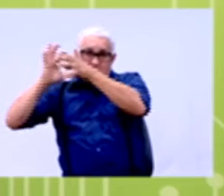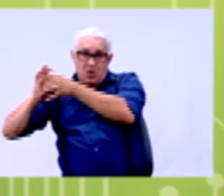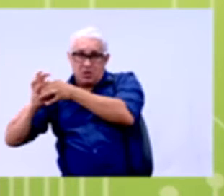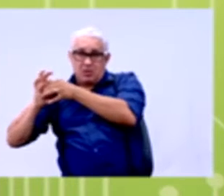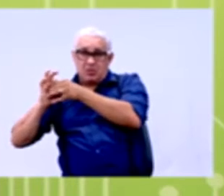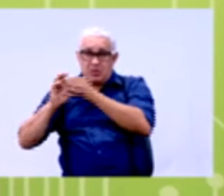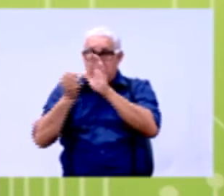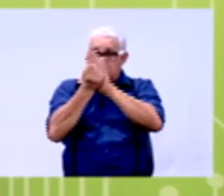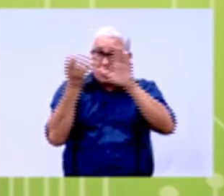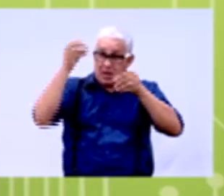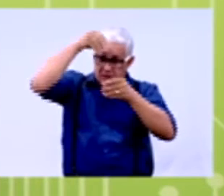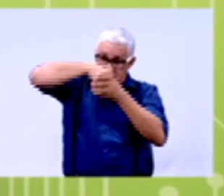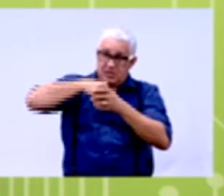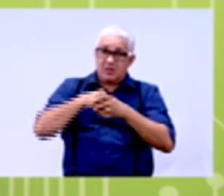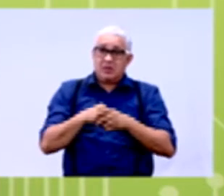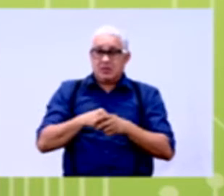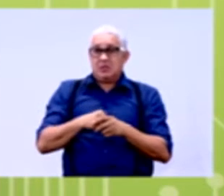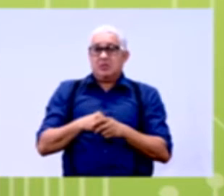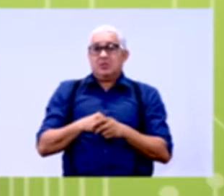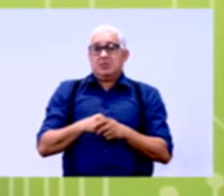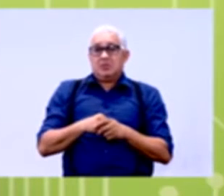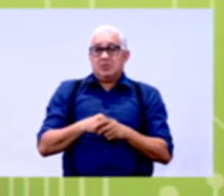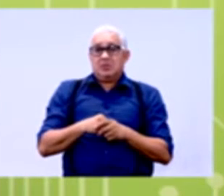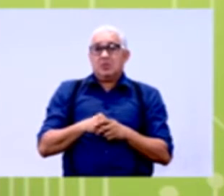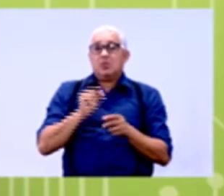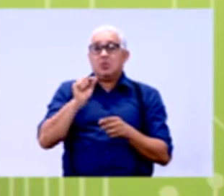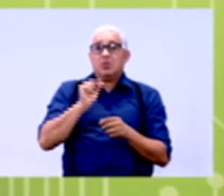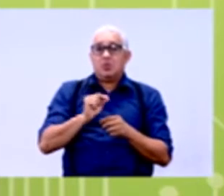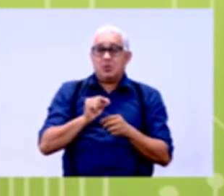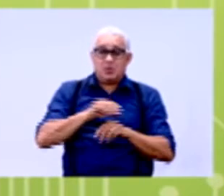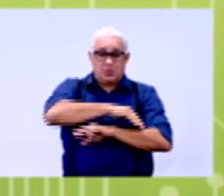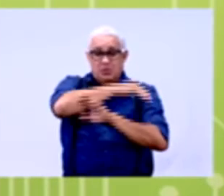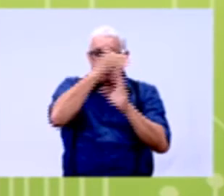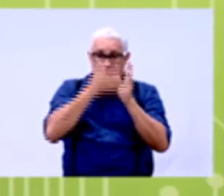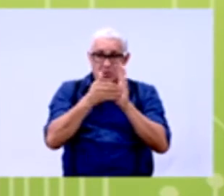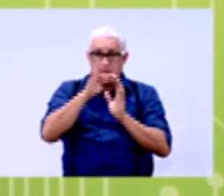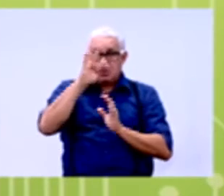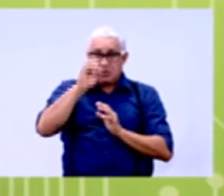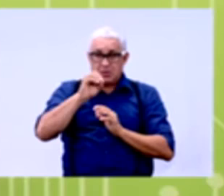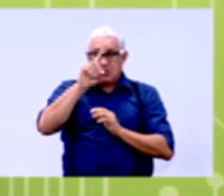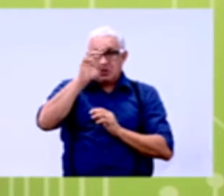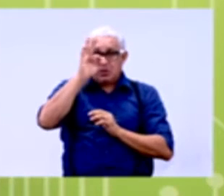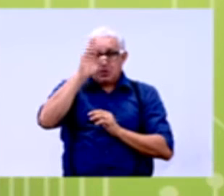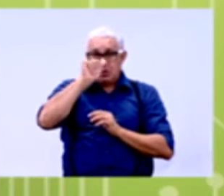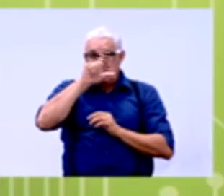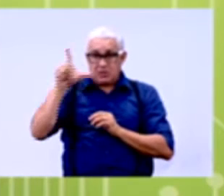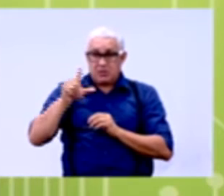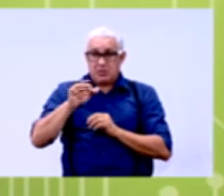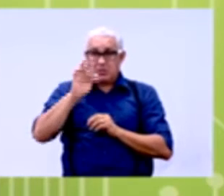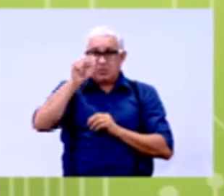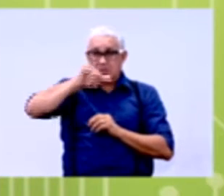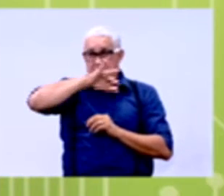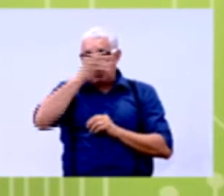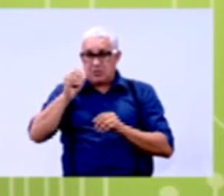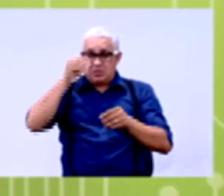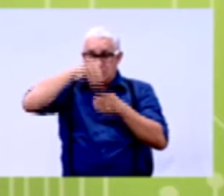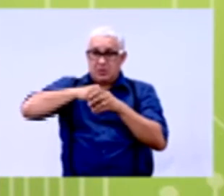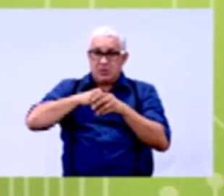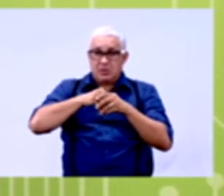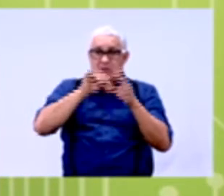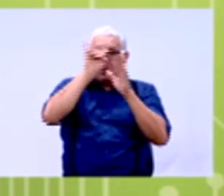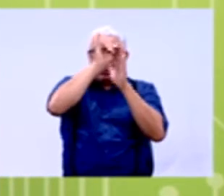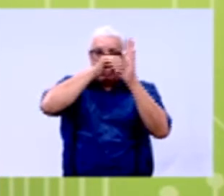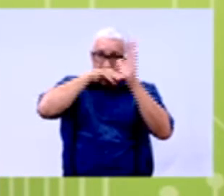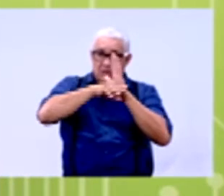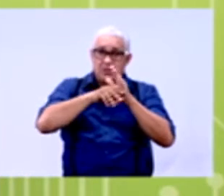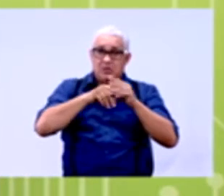uma aplicação simplesmente representam a totalidade das funcionalidades que deverão ser implementadas no